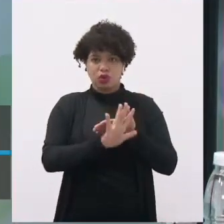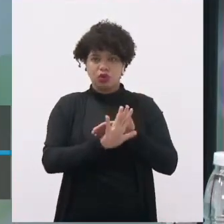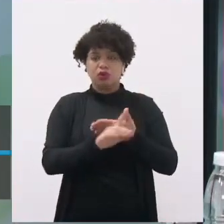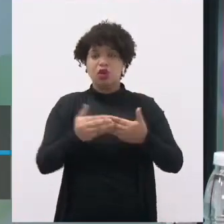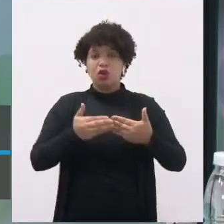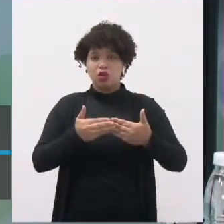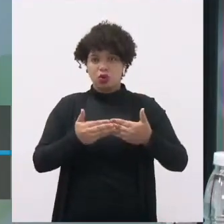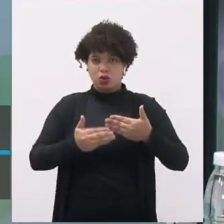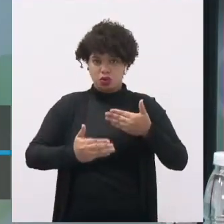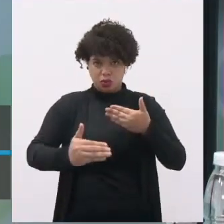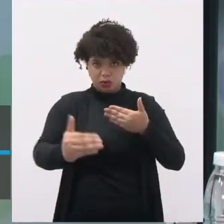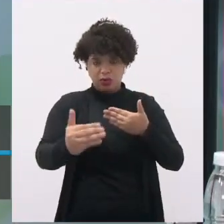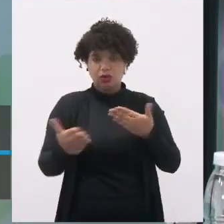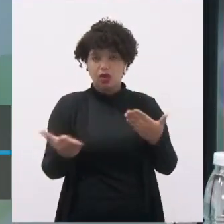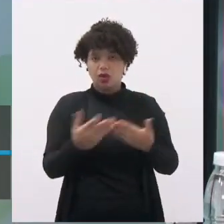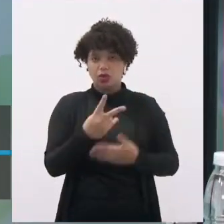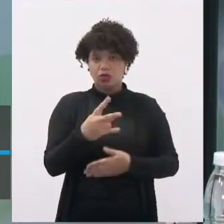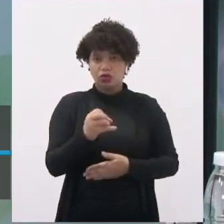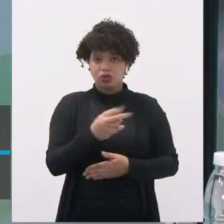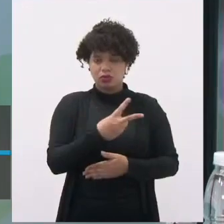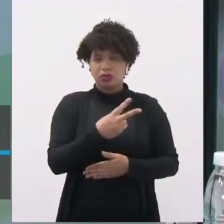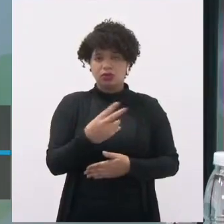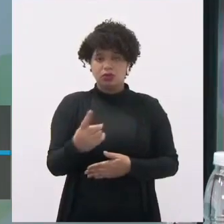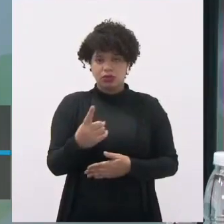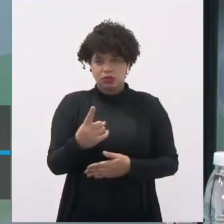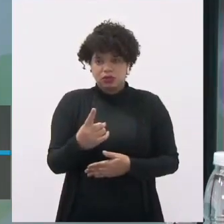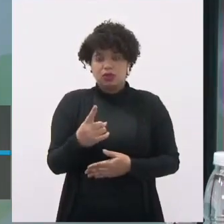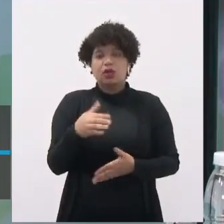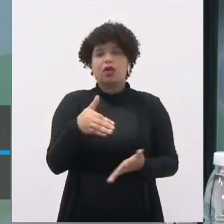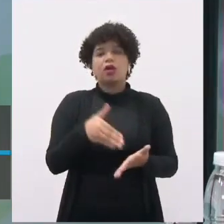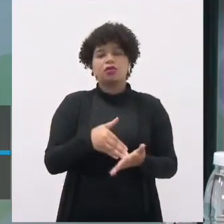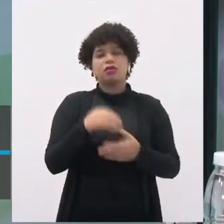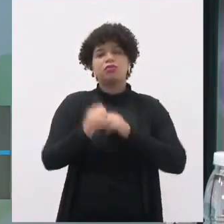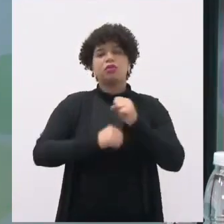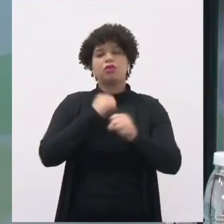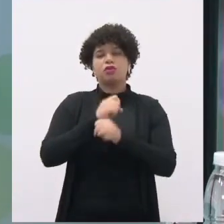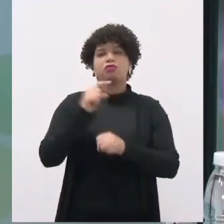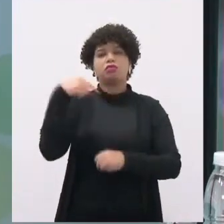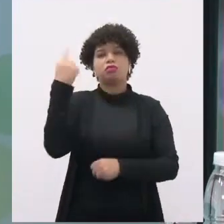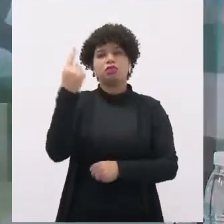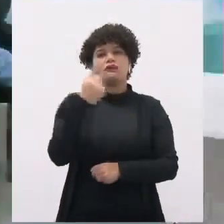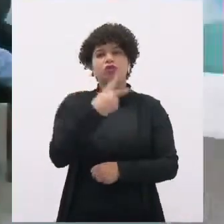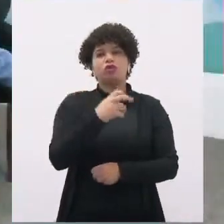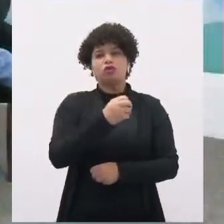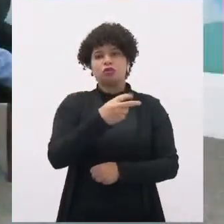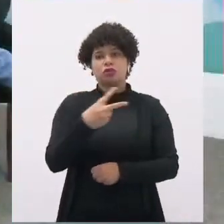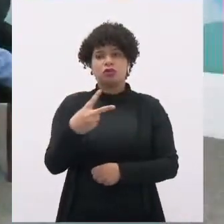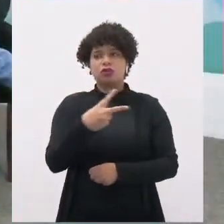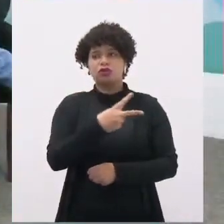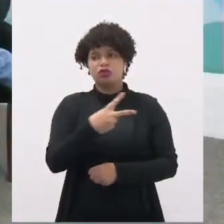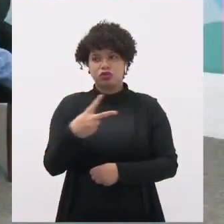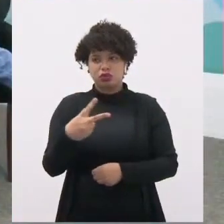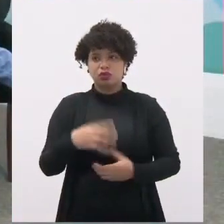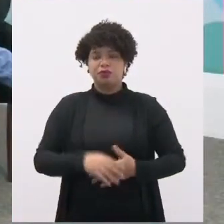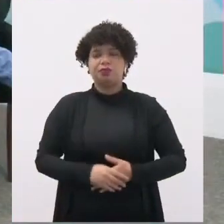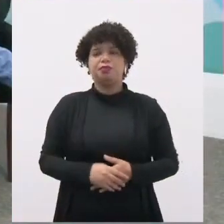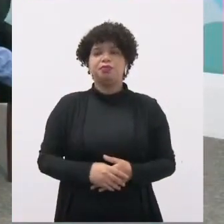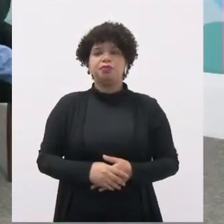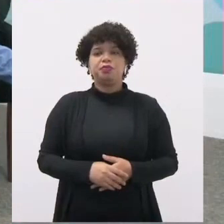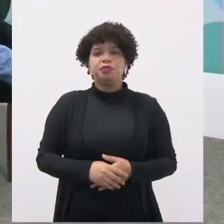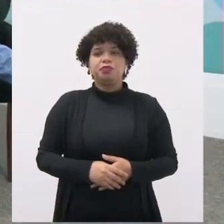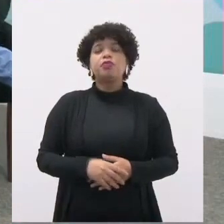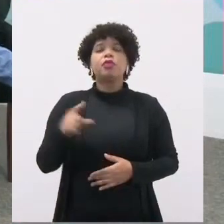iniciar agora no ano de 2021 e vai até o ano que vem, 2022. Nós vamos passar aí